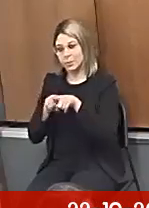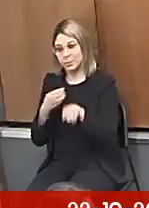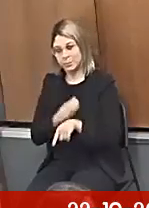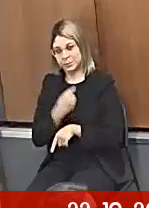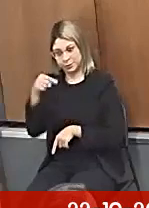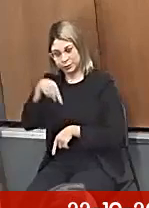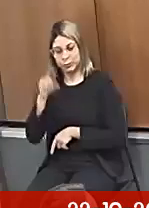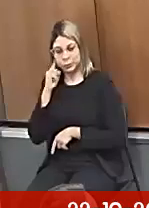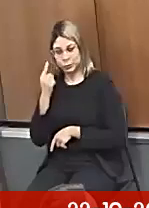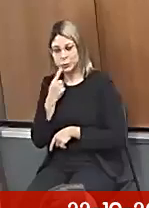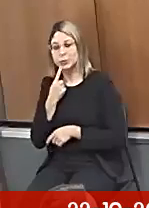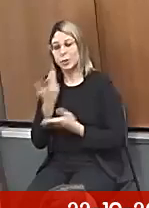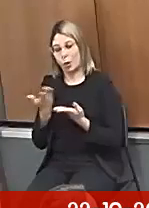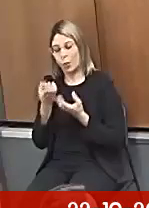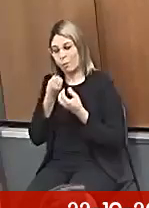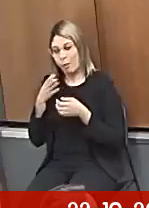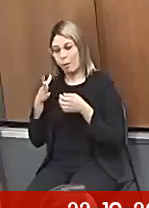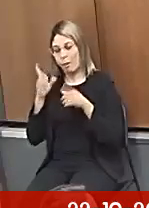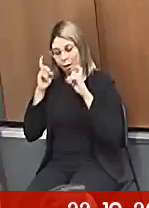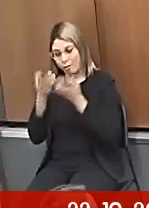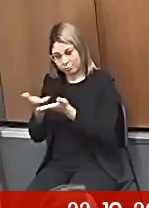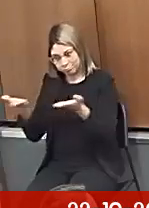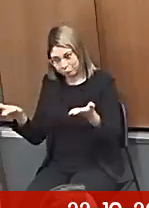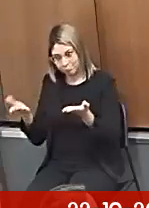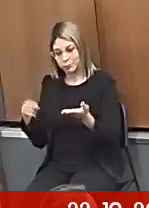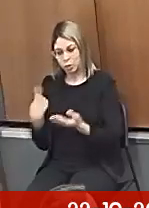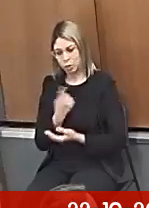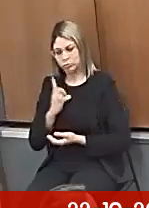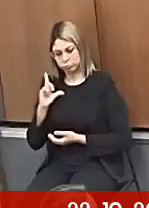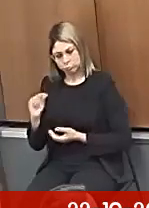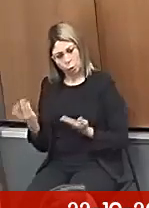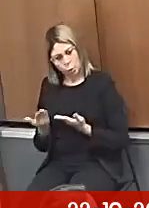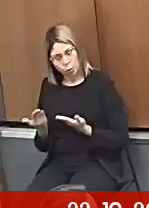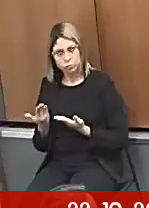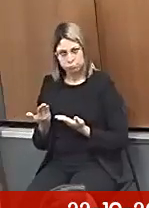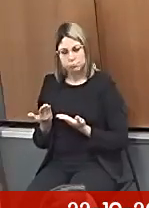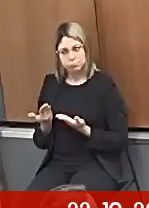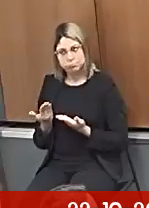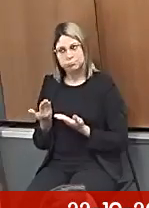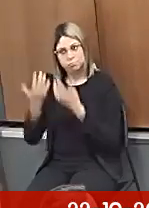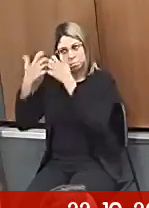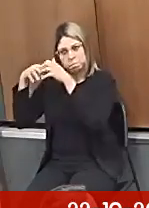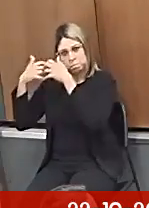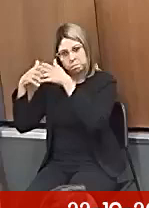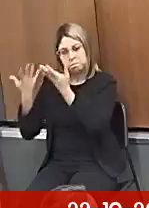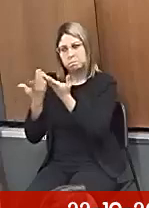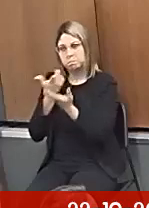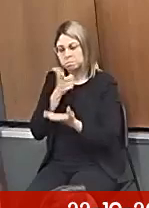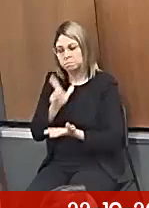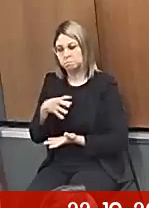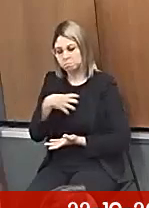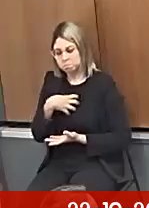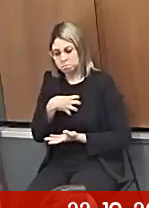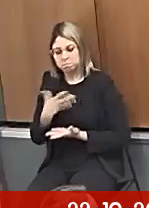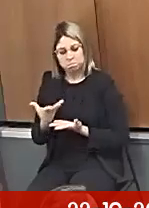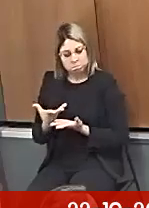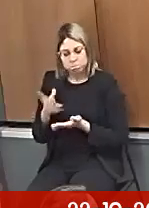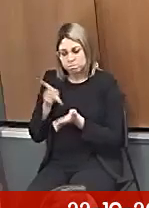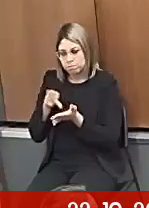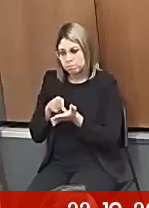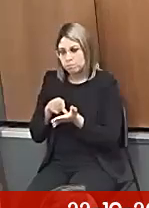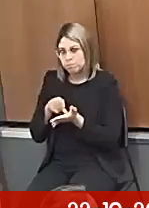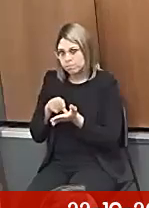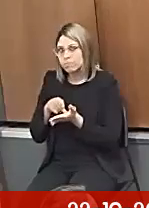e desejar uma ótima reunião. Que nós saiamos daqui com tudo aquilo que nós trouxemos de sentimento, com